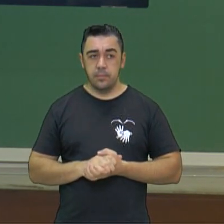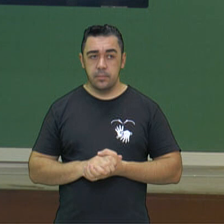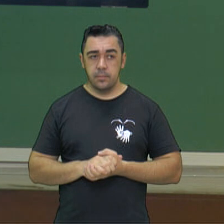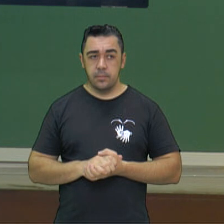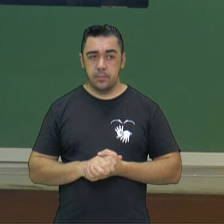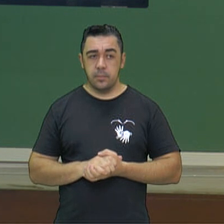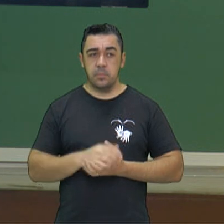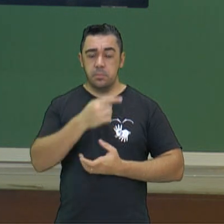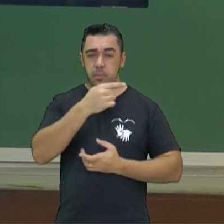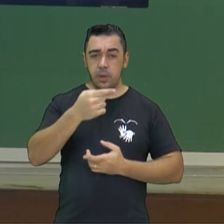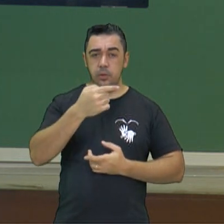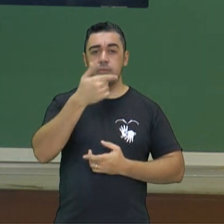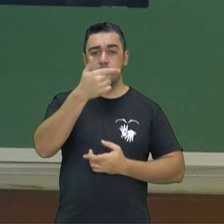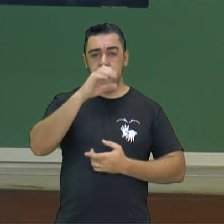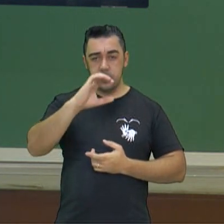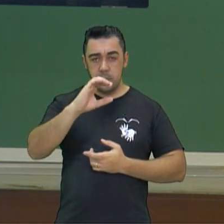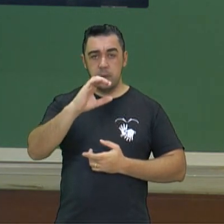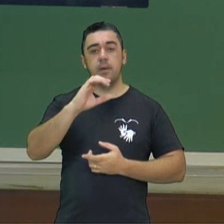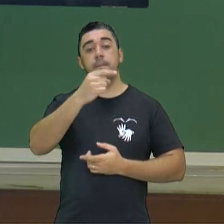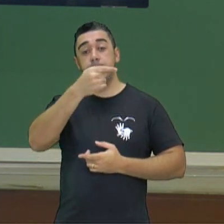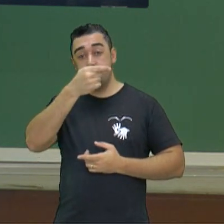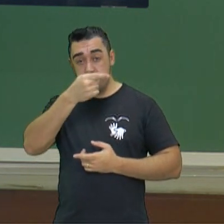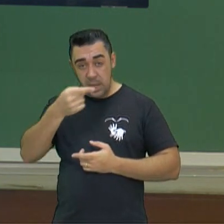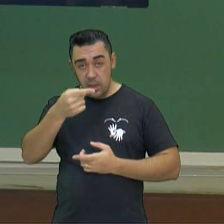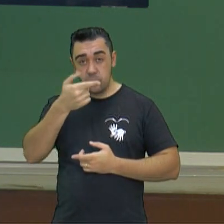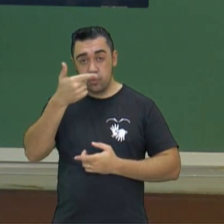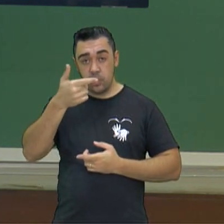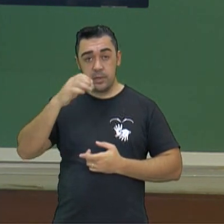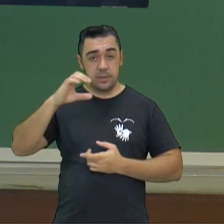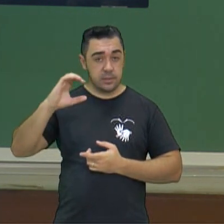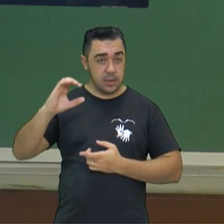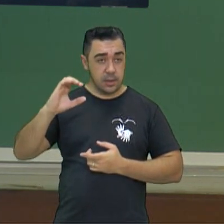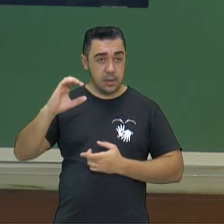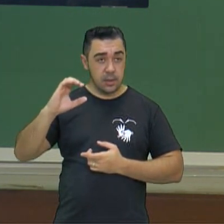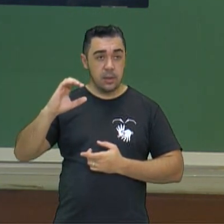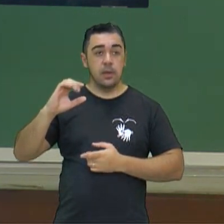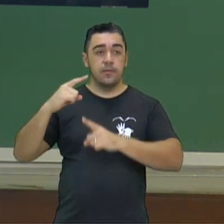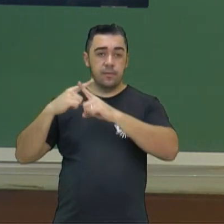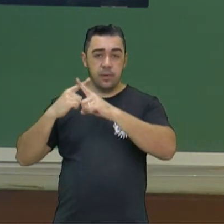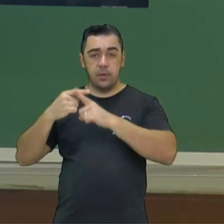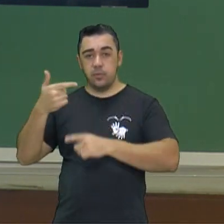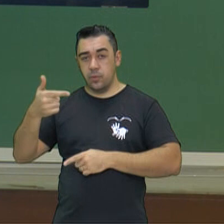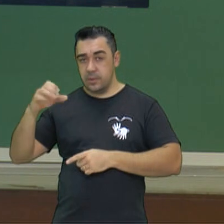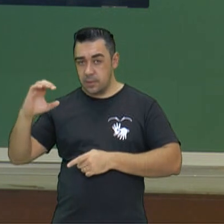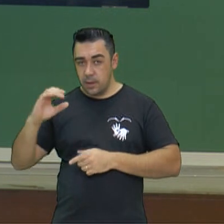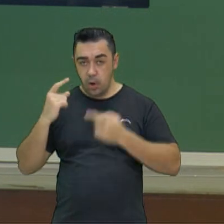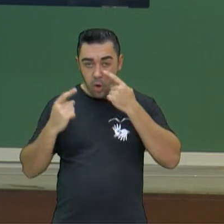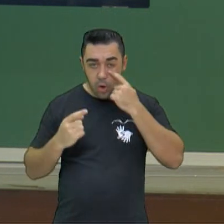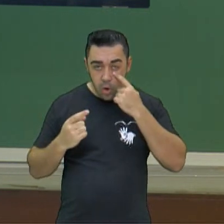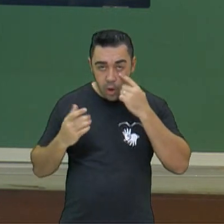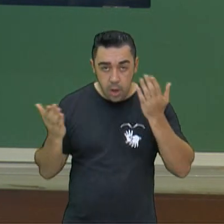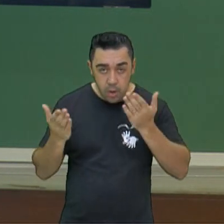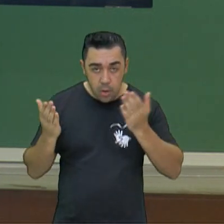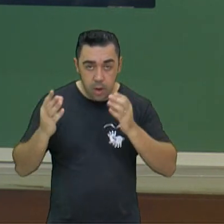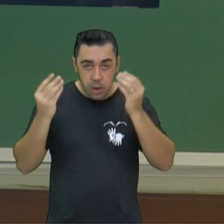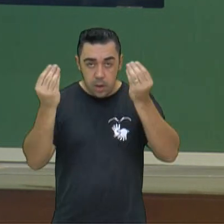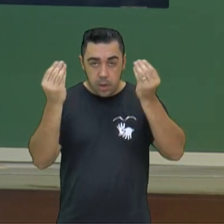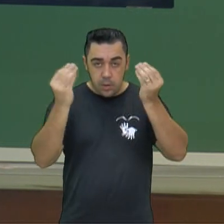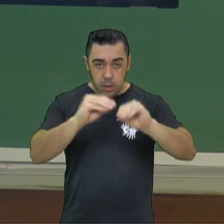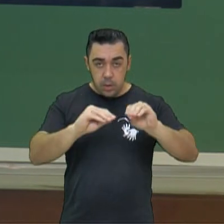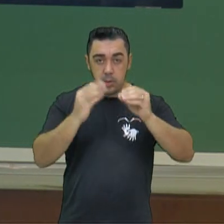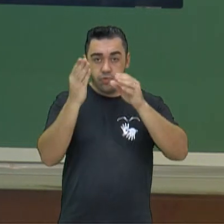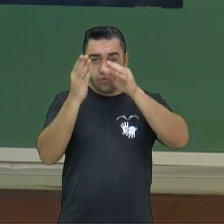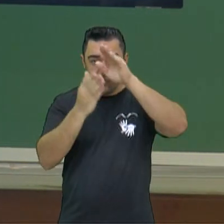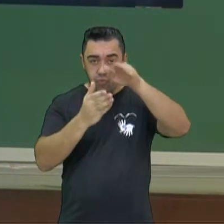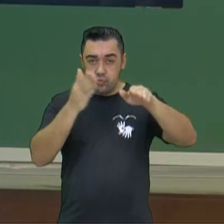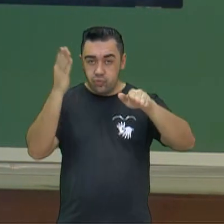Menos 2c com mais 2c, menos 2c vezes mais 2c. Agora é a hora da gente eliminar e